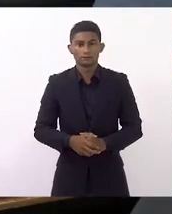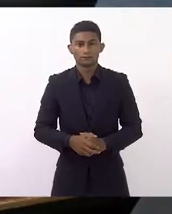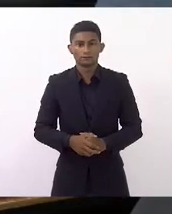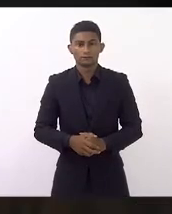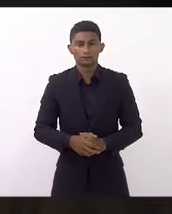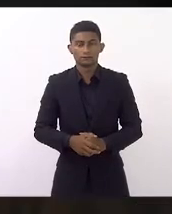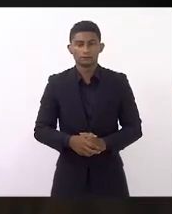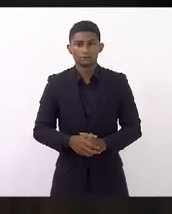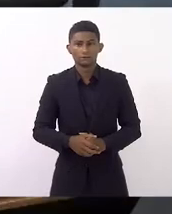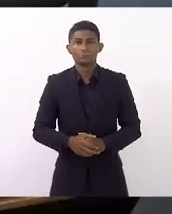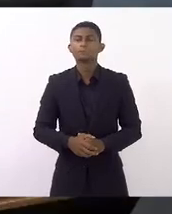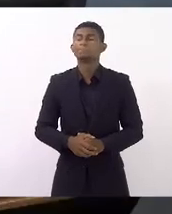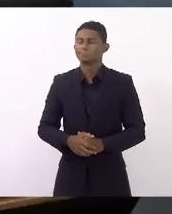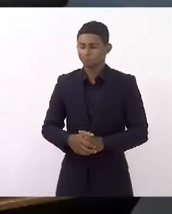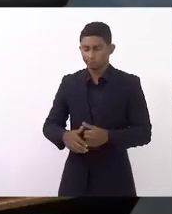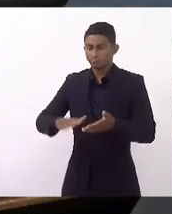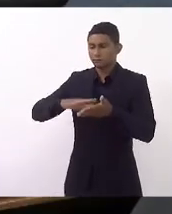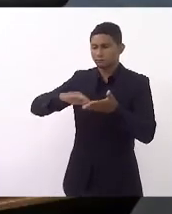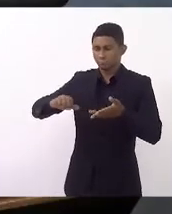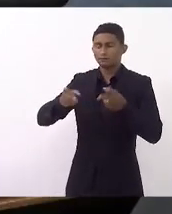Pela manutenção, senhor presidente.